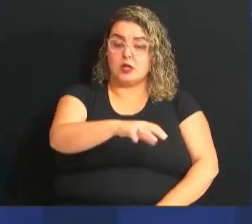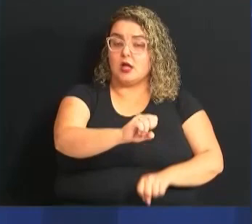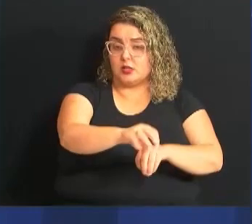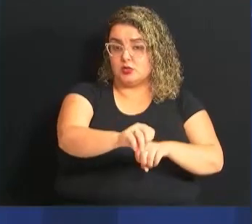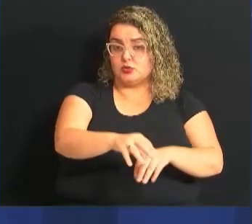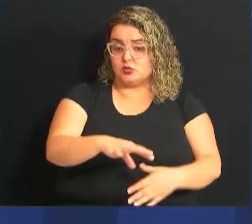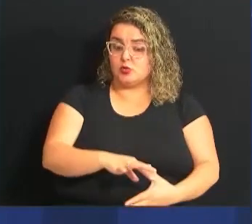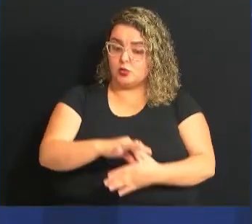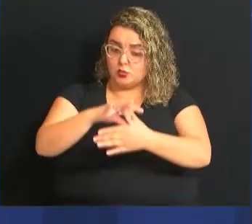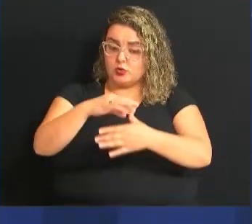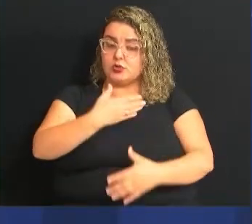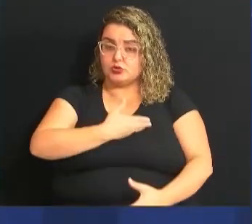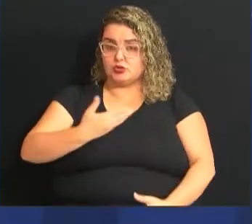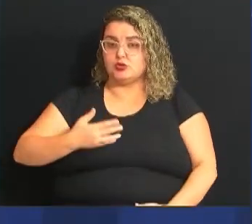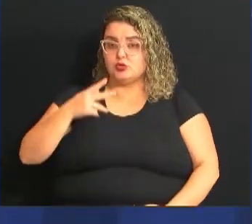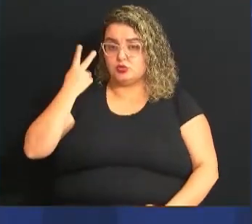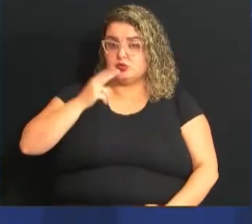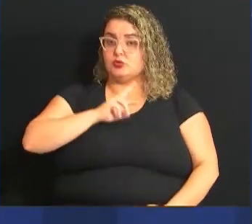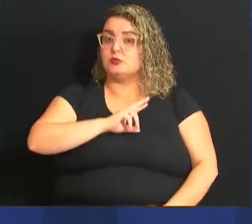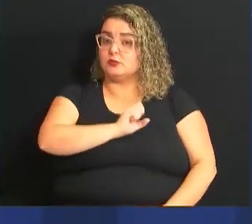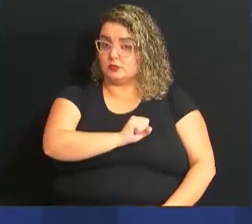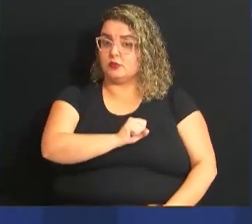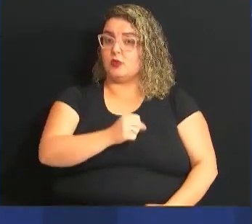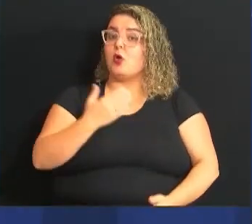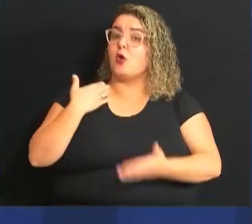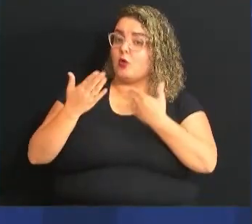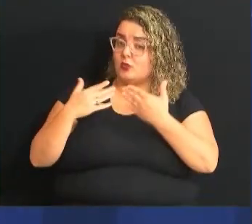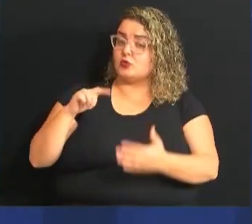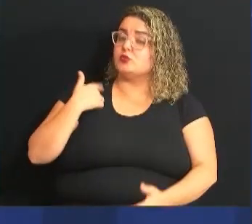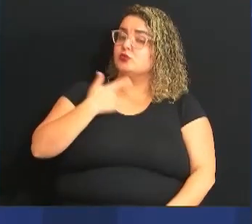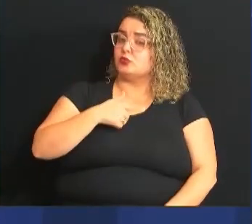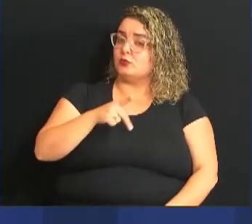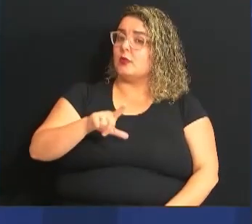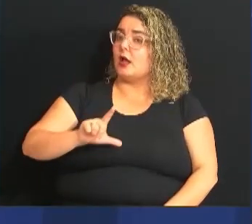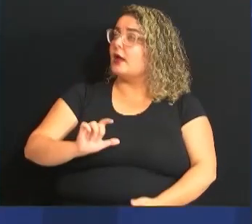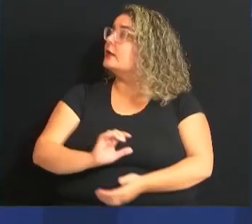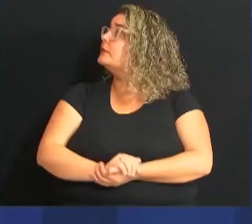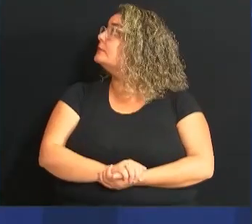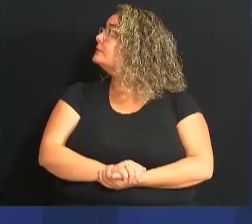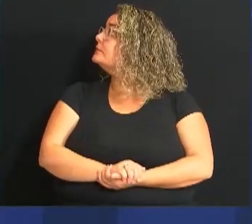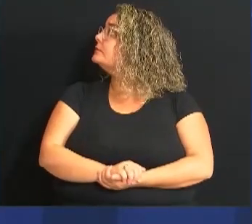de governo, o vereador Luiz Rossini, falou sobre o PL.